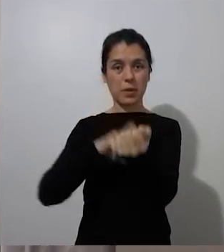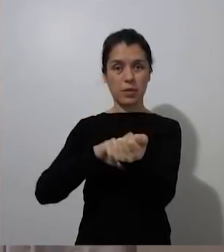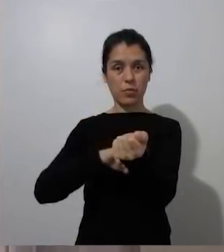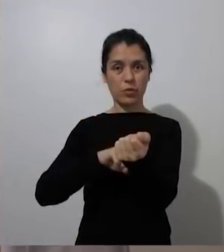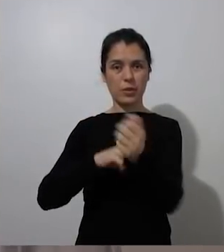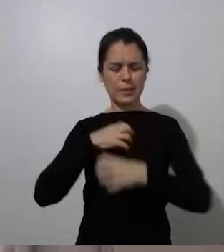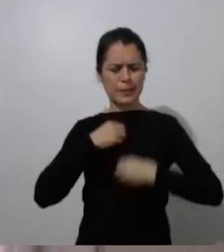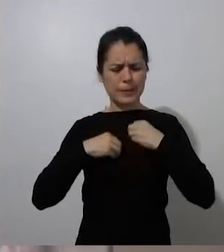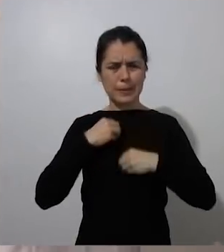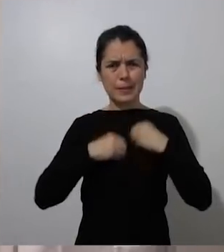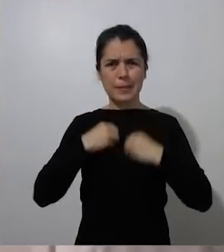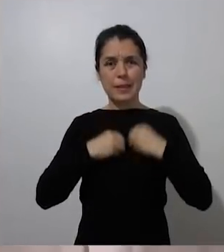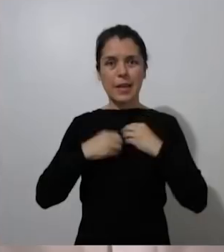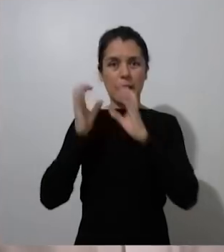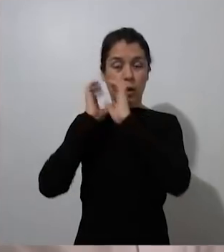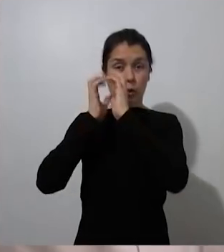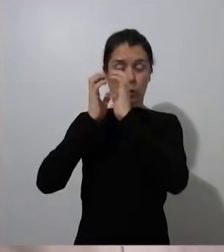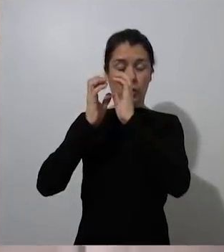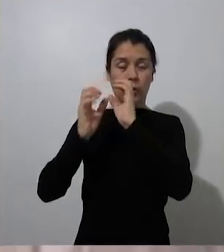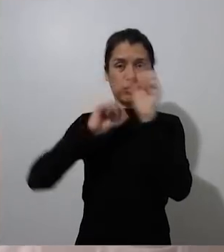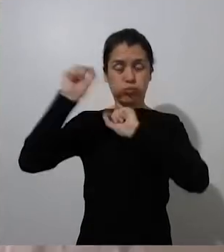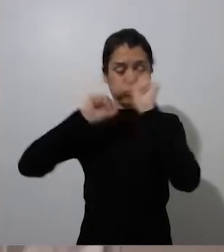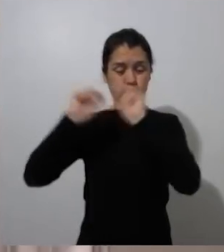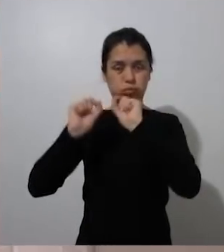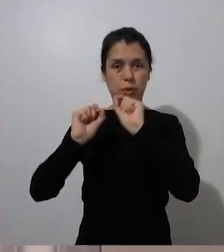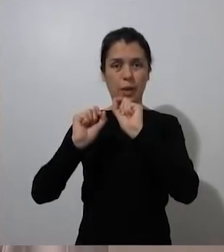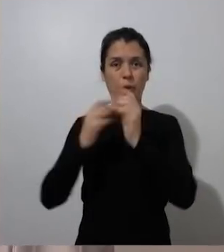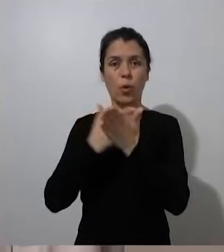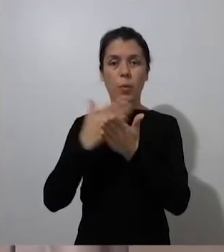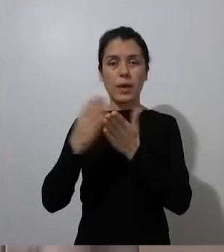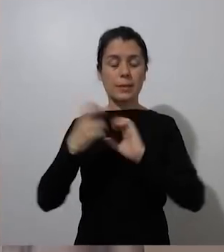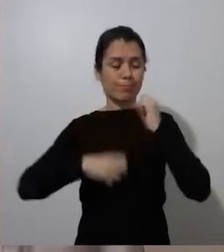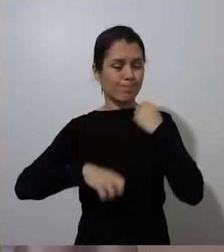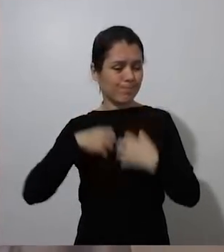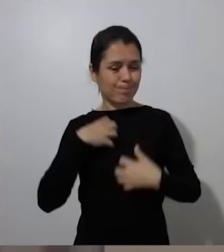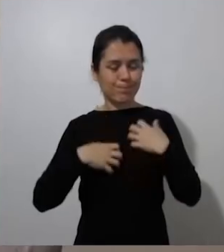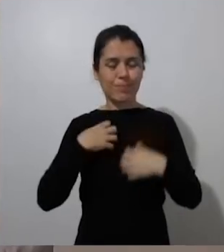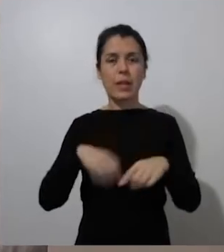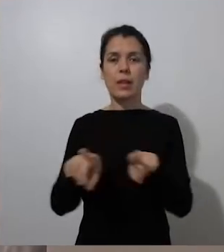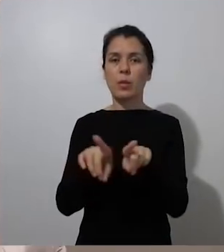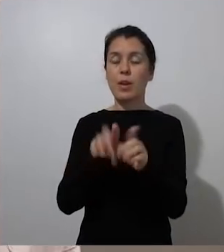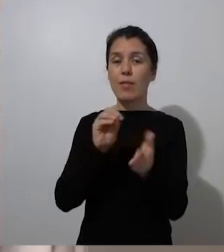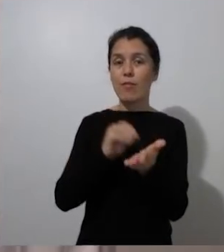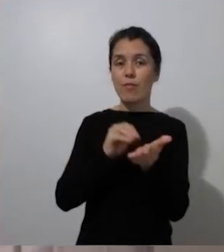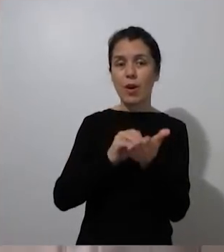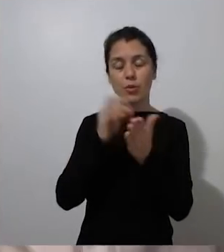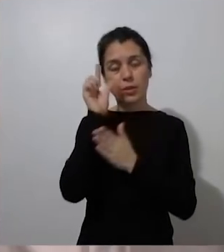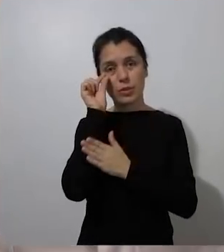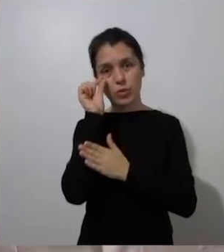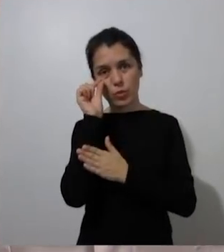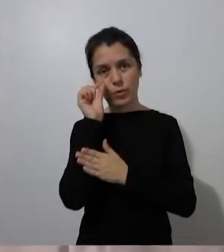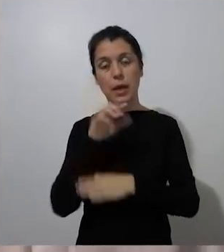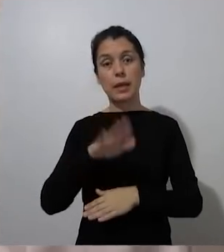Então a ansiedade significa que o nosso cérebro está mil. Então um dos primeiros sintomas de ansiedade também é a insônia. E uma